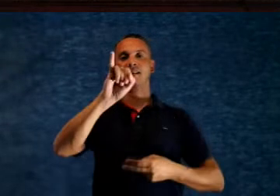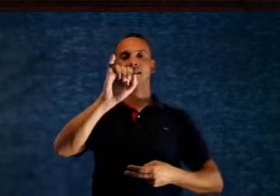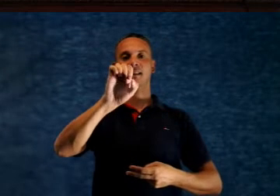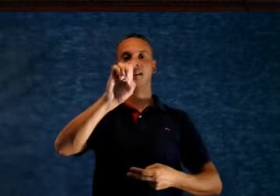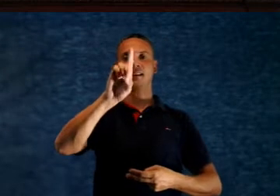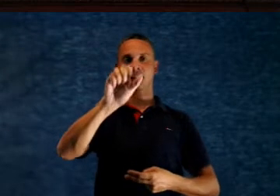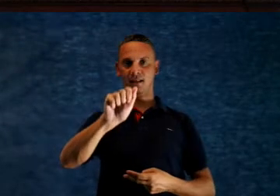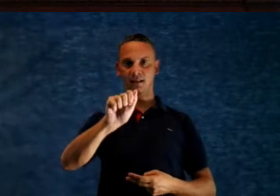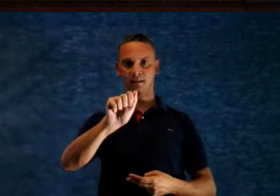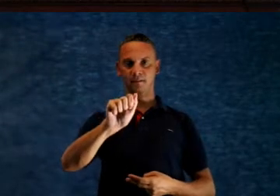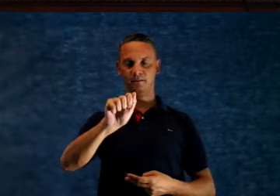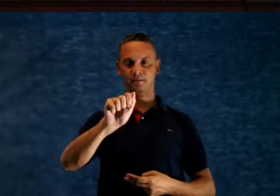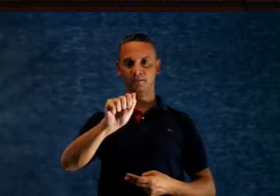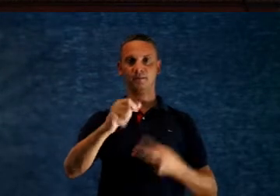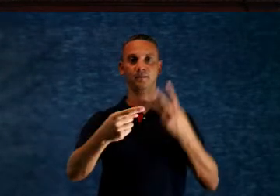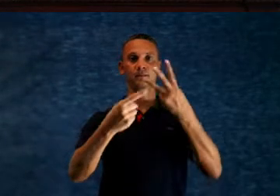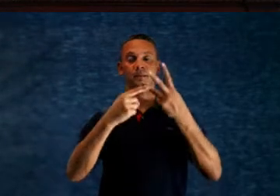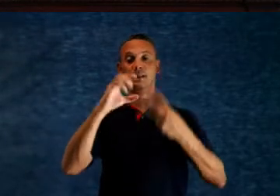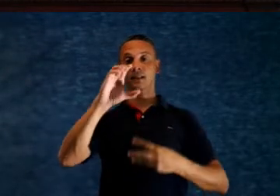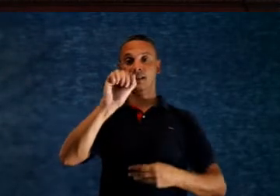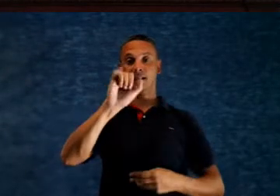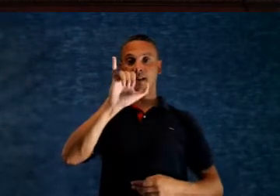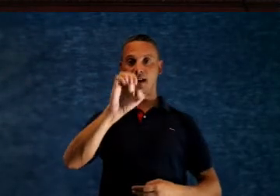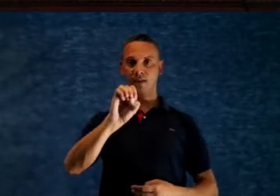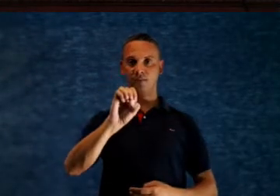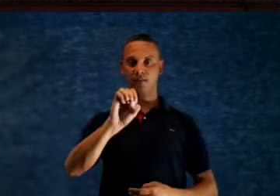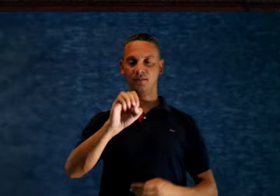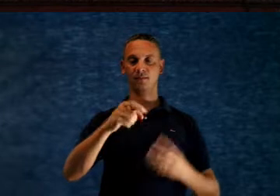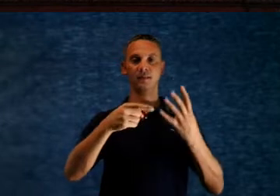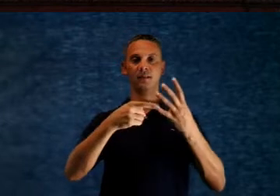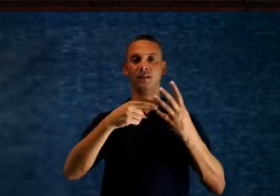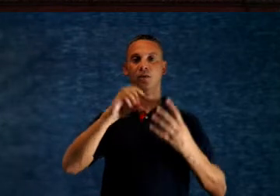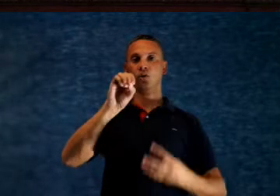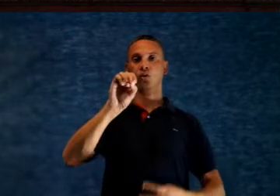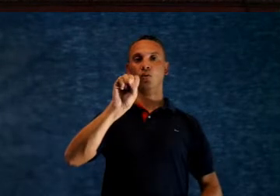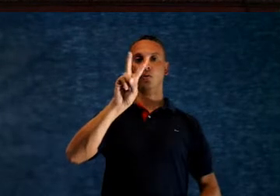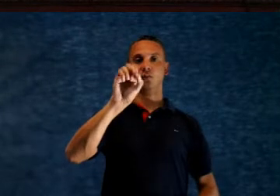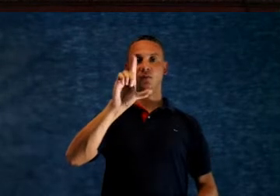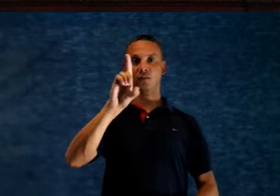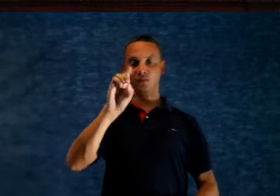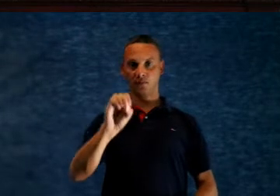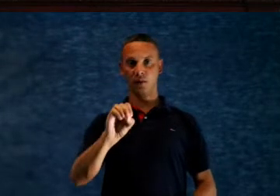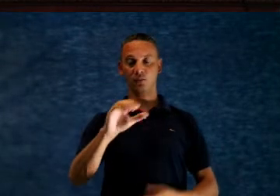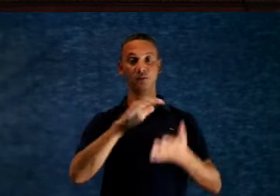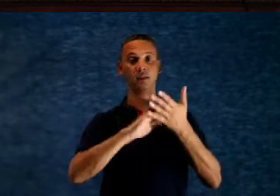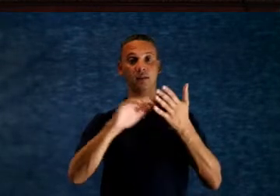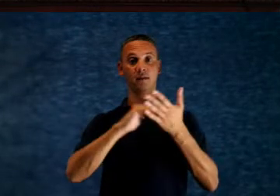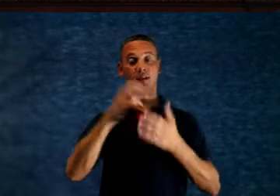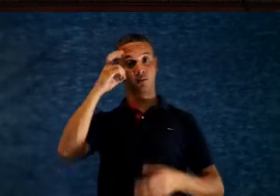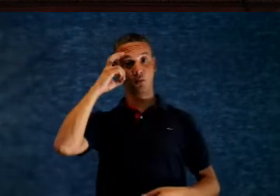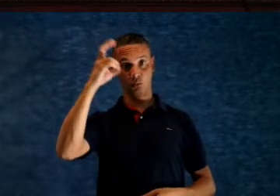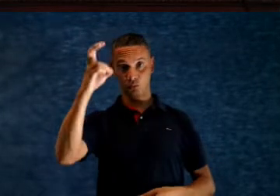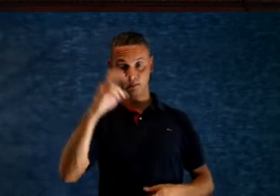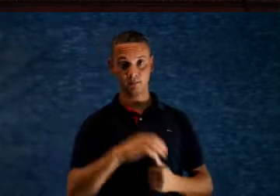Bernes, Caio Bosque, Ângelo Osvaldo de Araújo Santos, acadêmico e secretário de Estado da